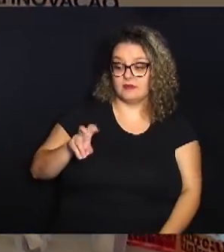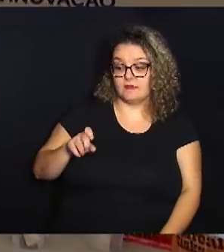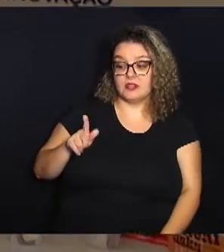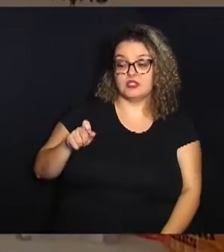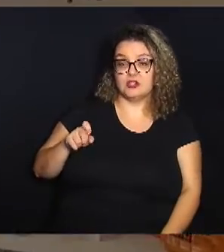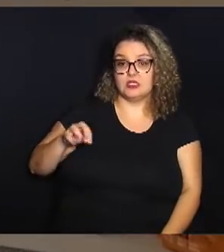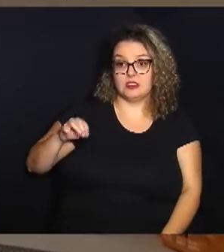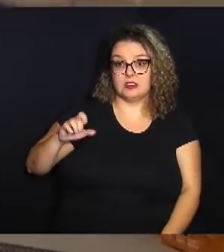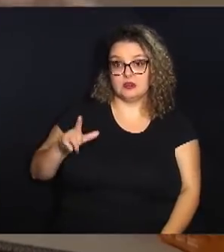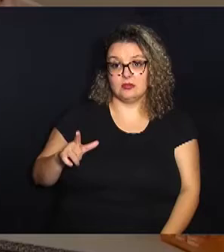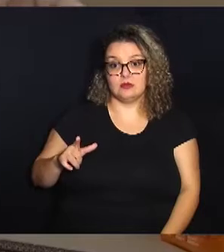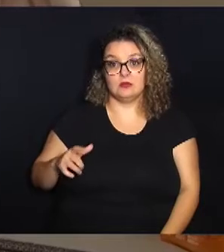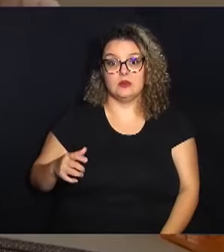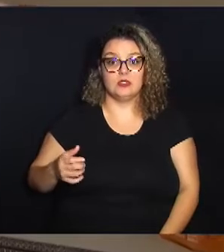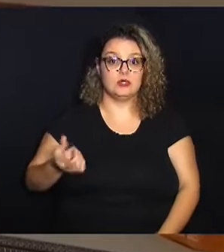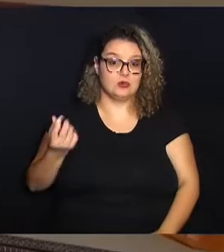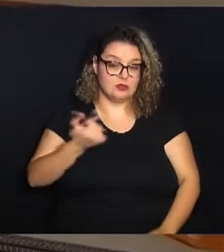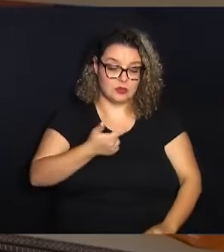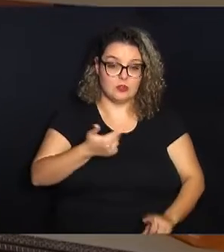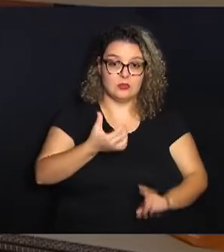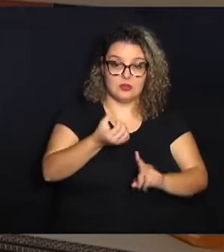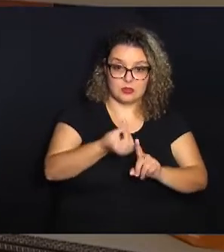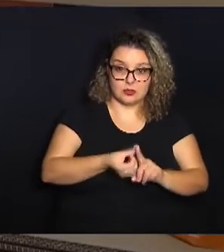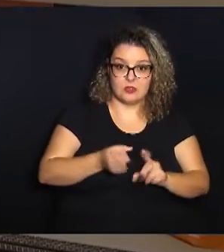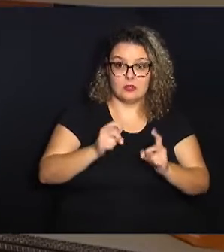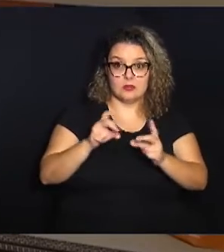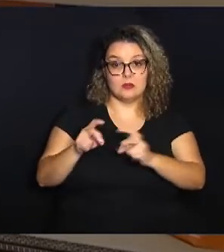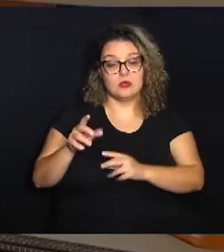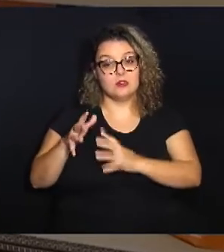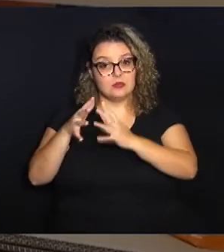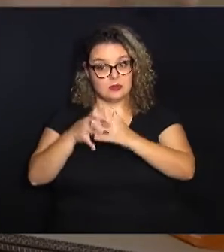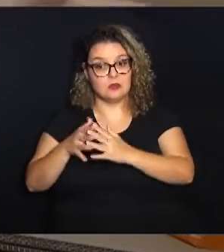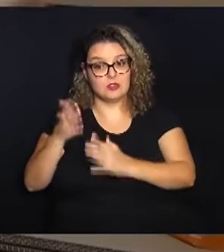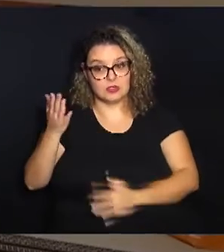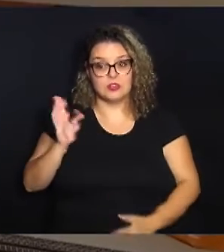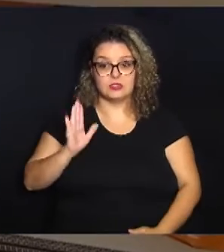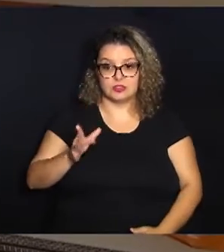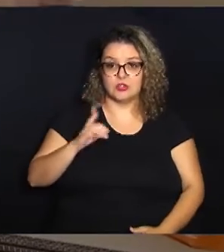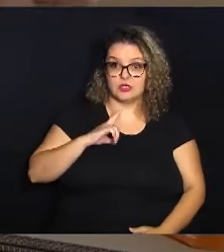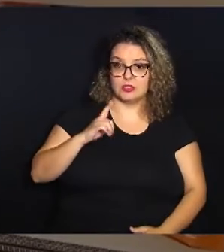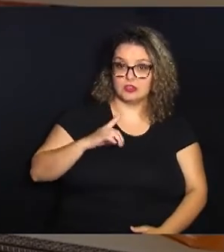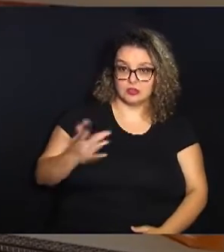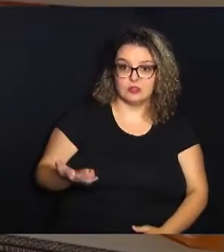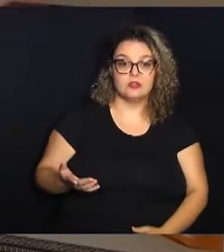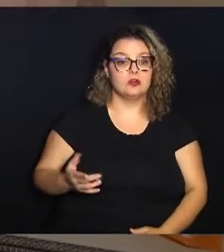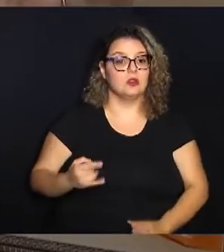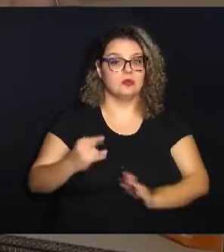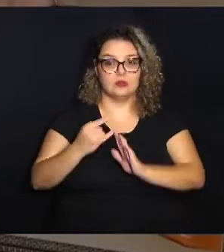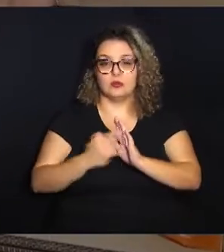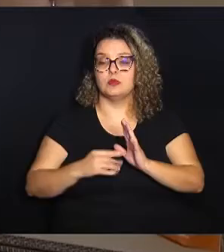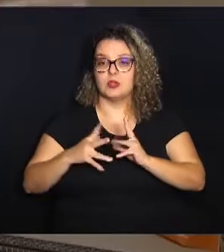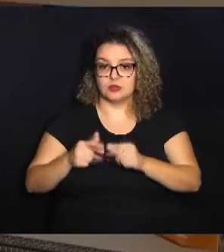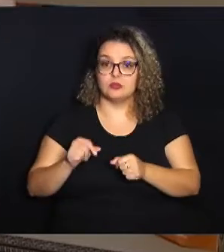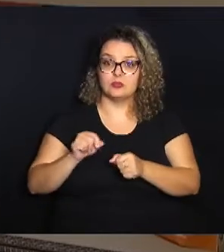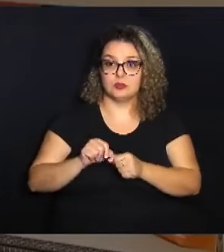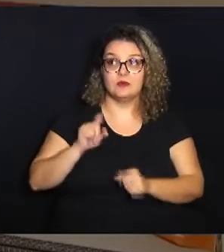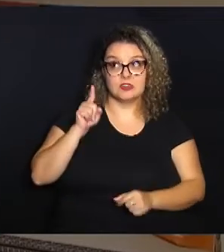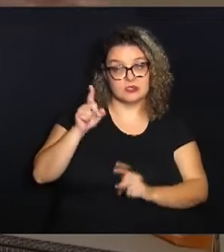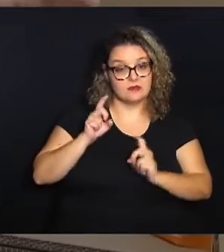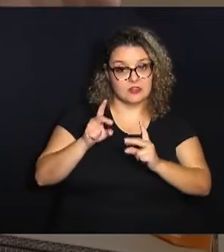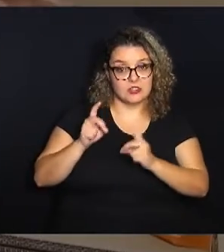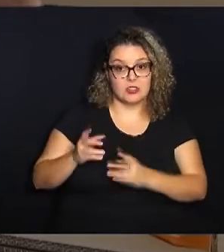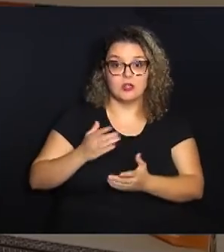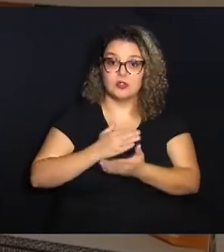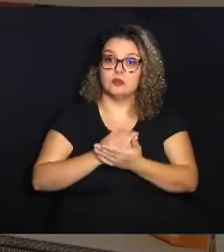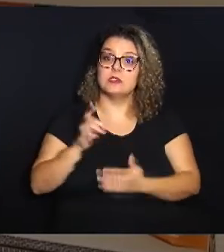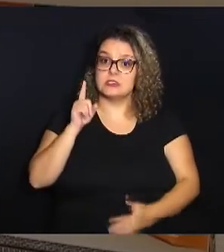está entrando no 2º semestre, vamos vender para os Estados Unidos, tá? Já tiramos a FDA, documentação lá para poder fazer. Vamos